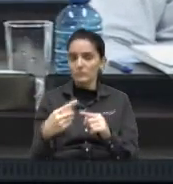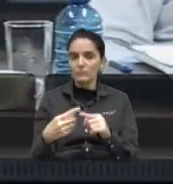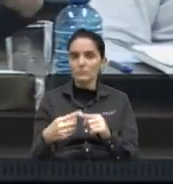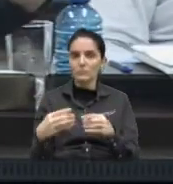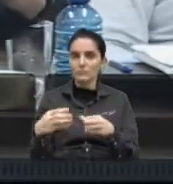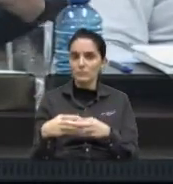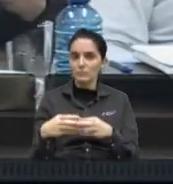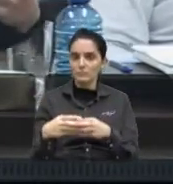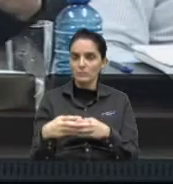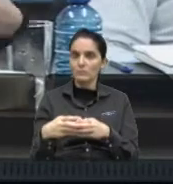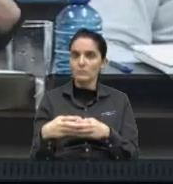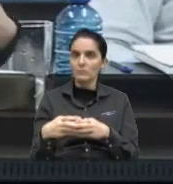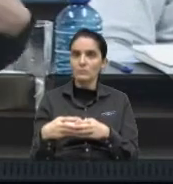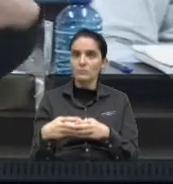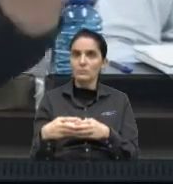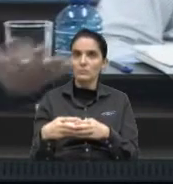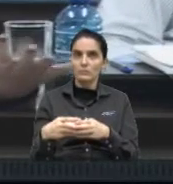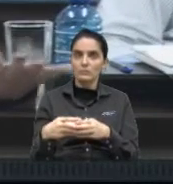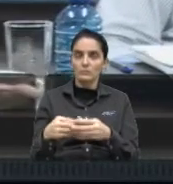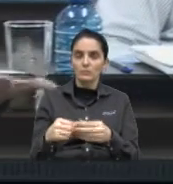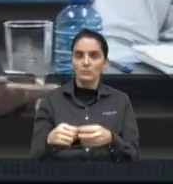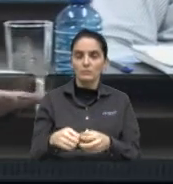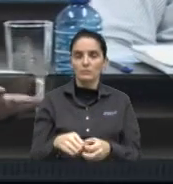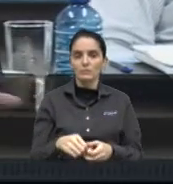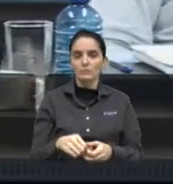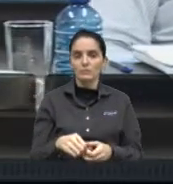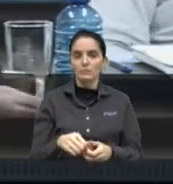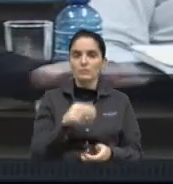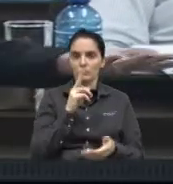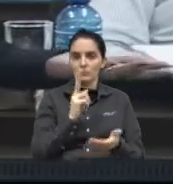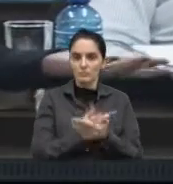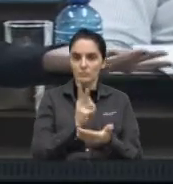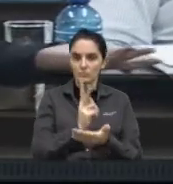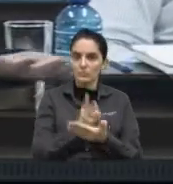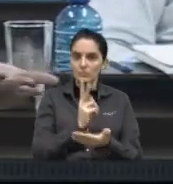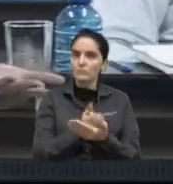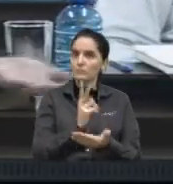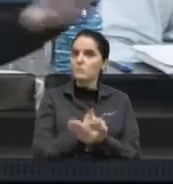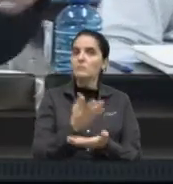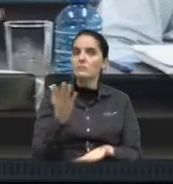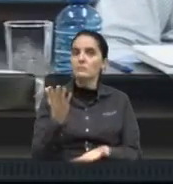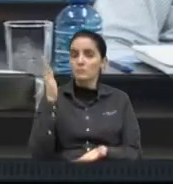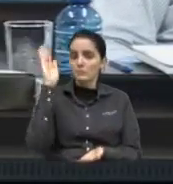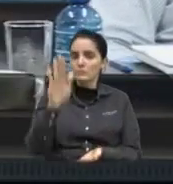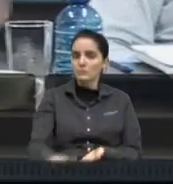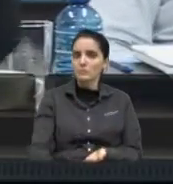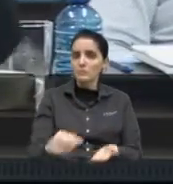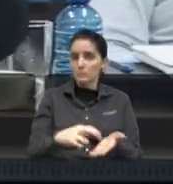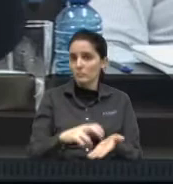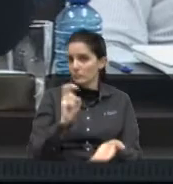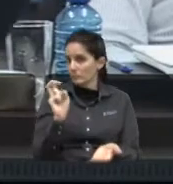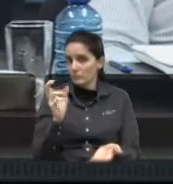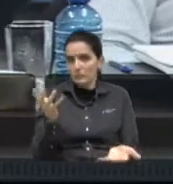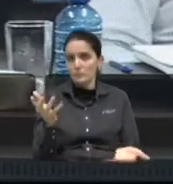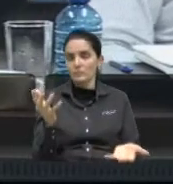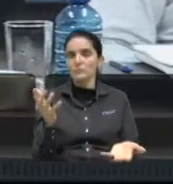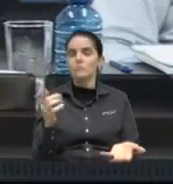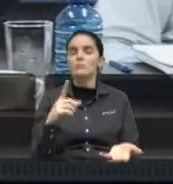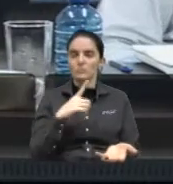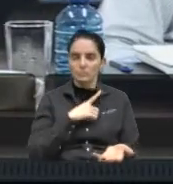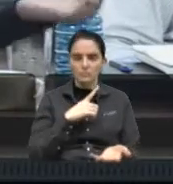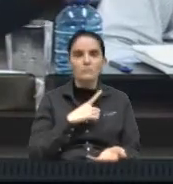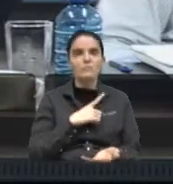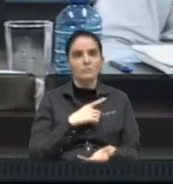pluralidade eo exercício de trabalho cotidiano elas acontecem durante a tarde e durante a manhã então nós temos trabalho